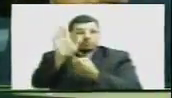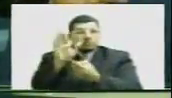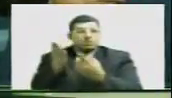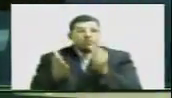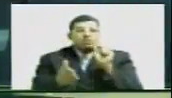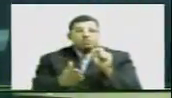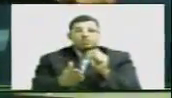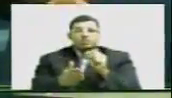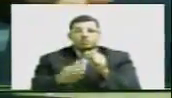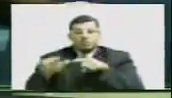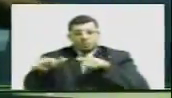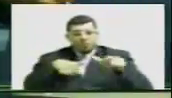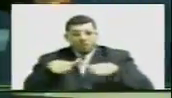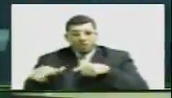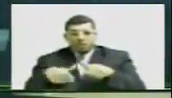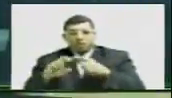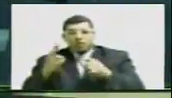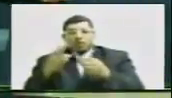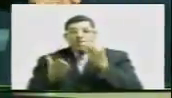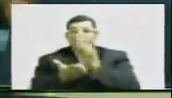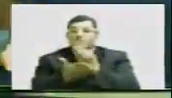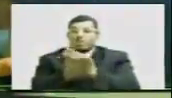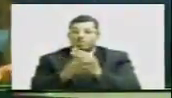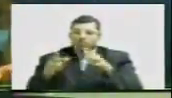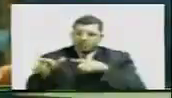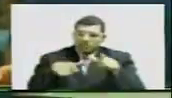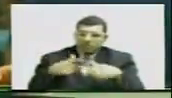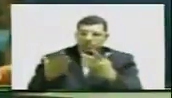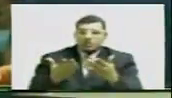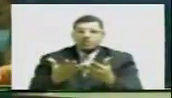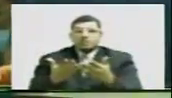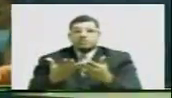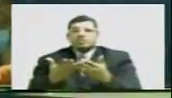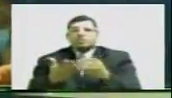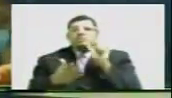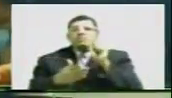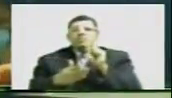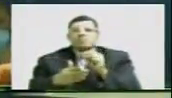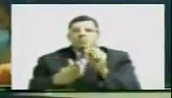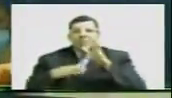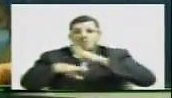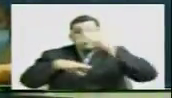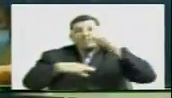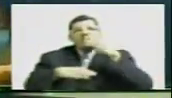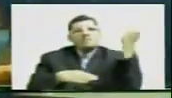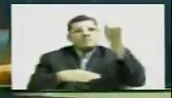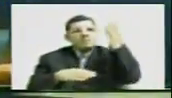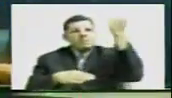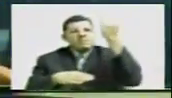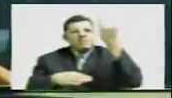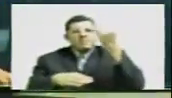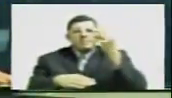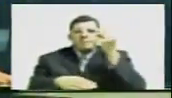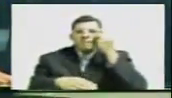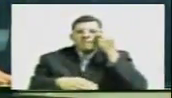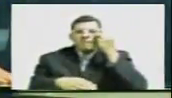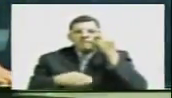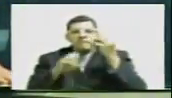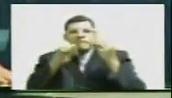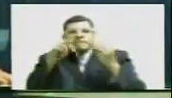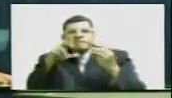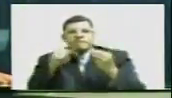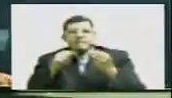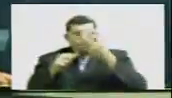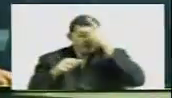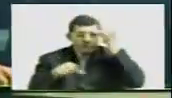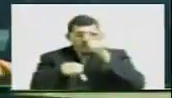demonstrando o compromisso ou a falta dele com o que há de mais importante do ponto de vista econômico